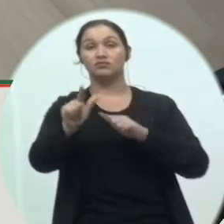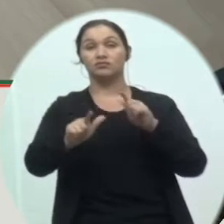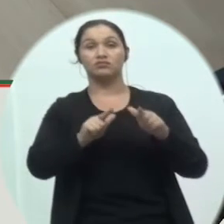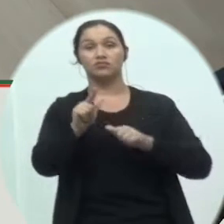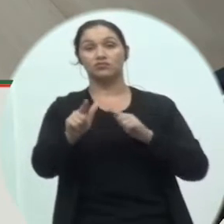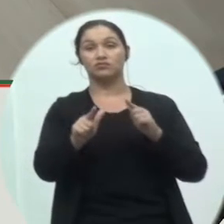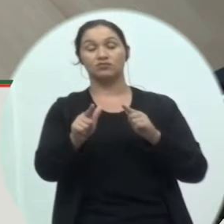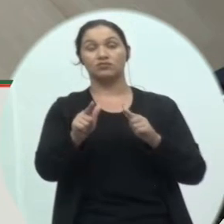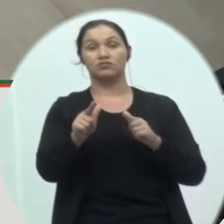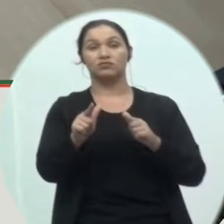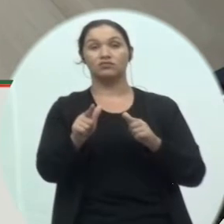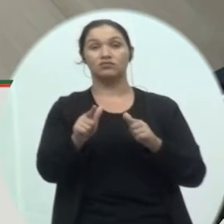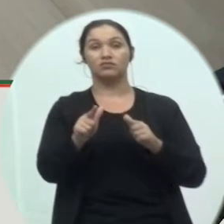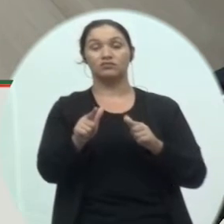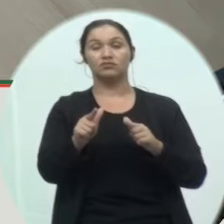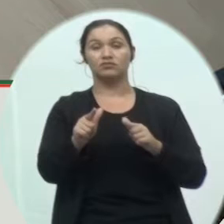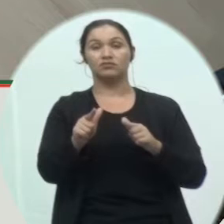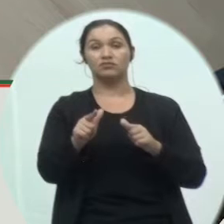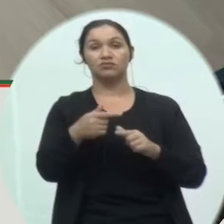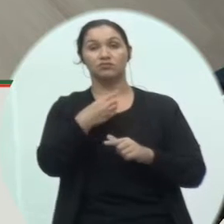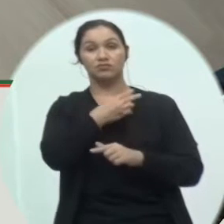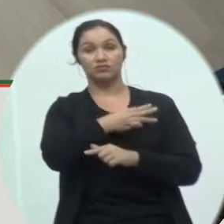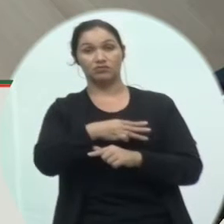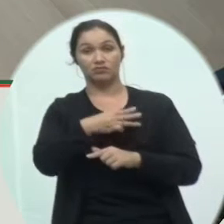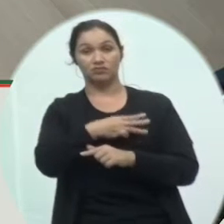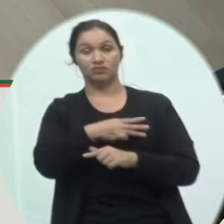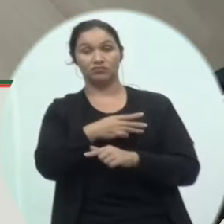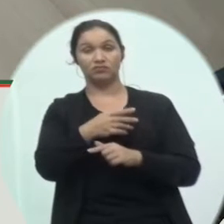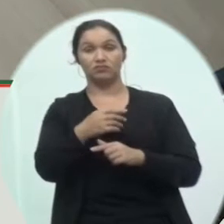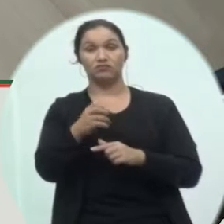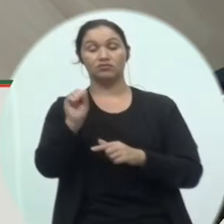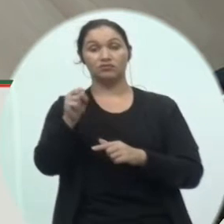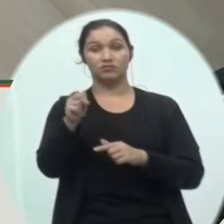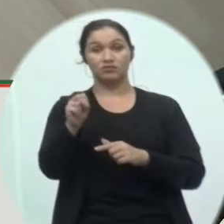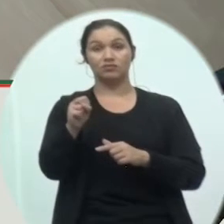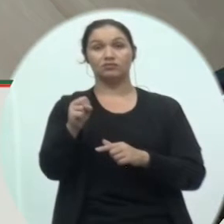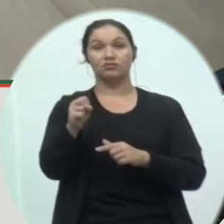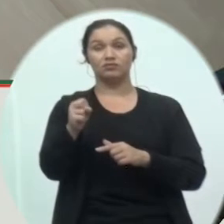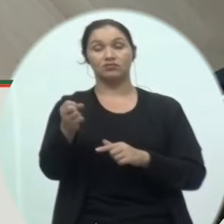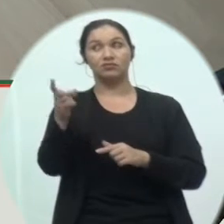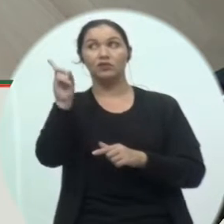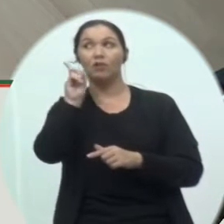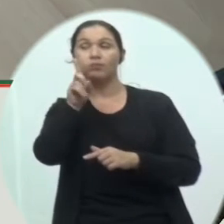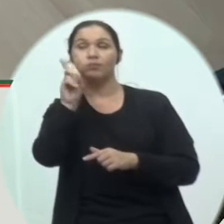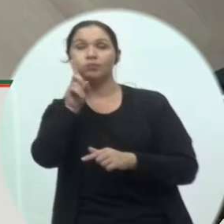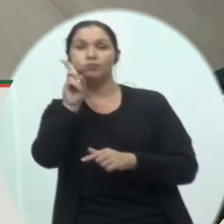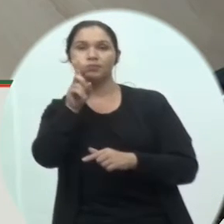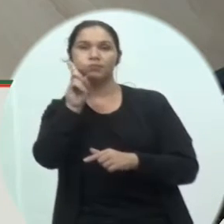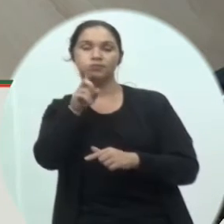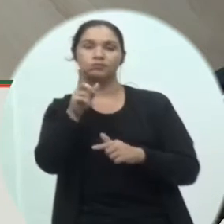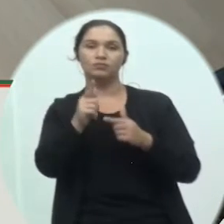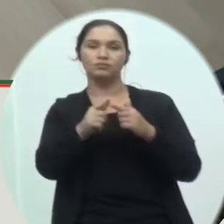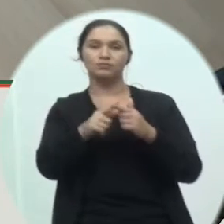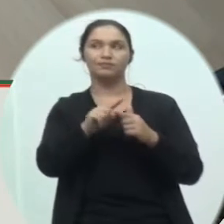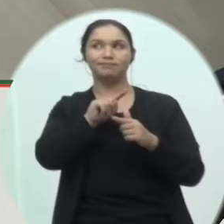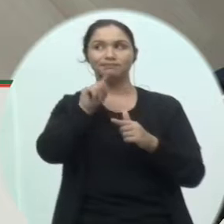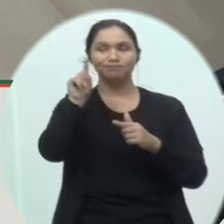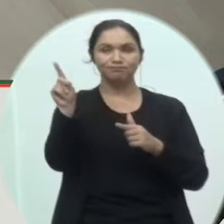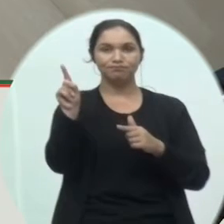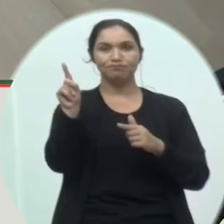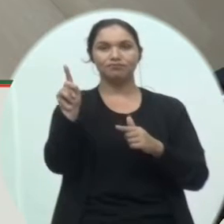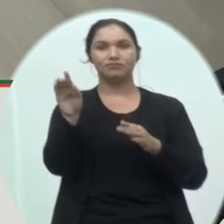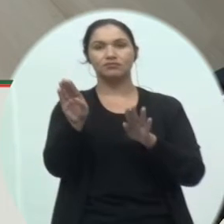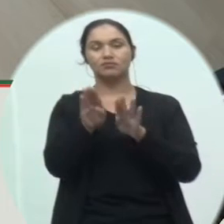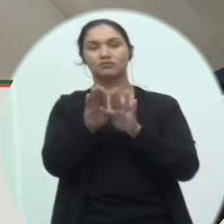presbiteriano numa das áreas mais abaladas pela crise de 1929 nos Estados Unidos. Os campos mineiros da indústria do carvão